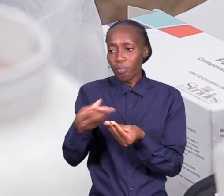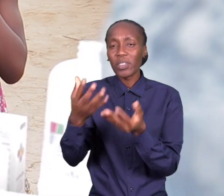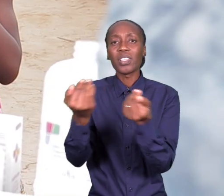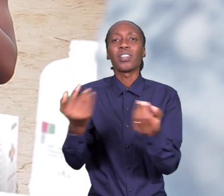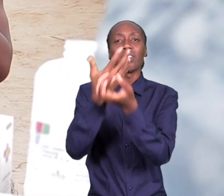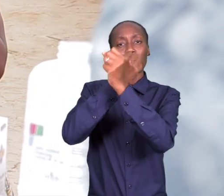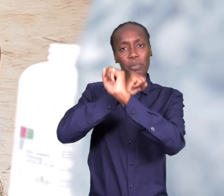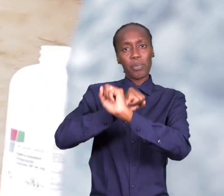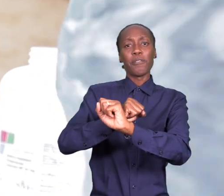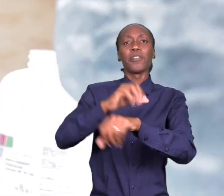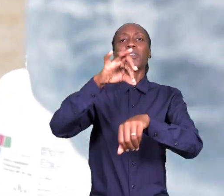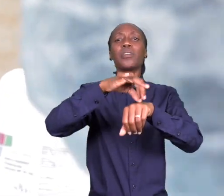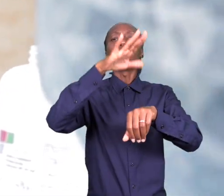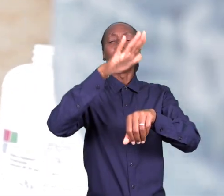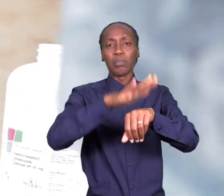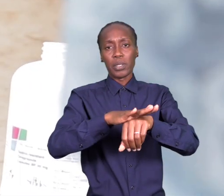malária.